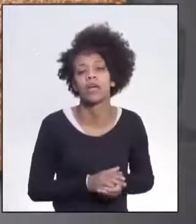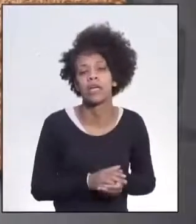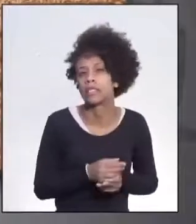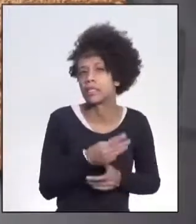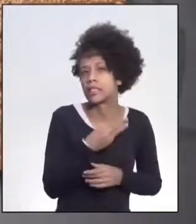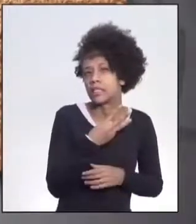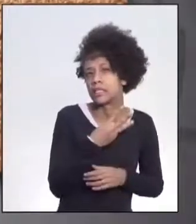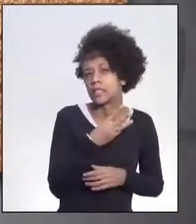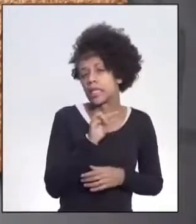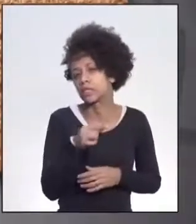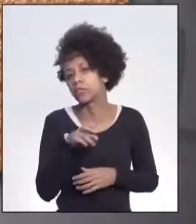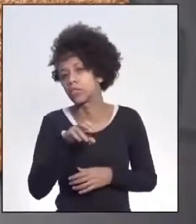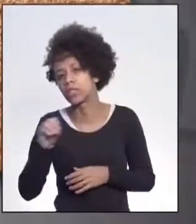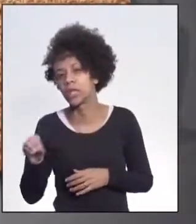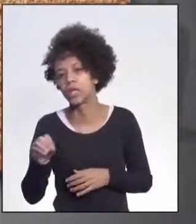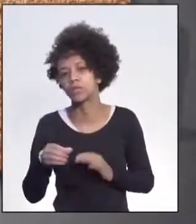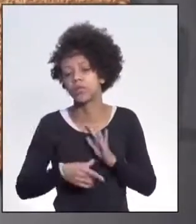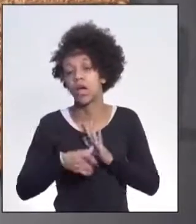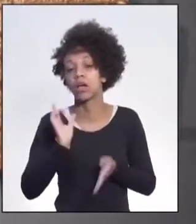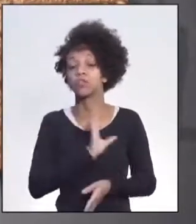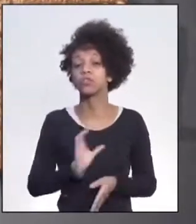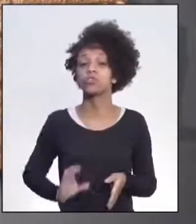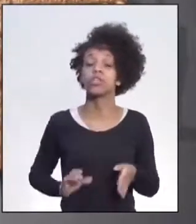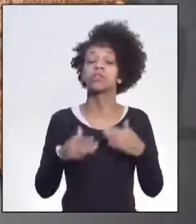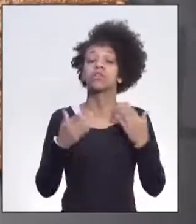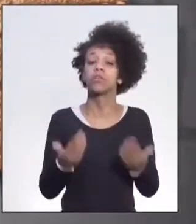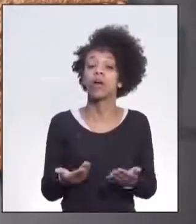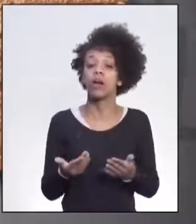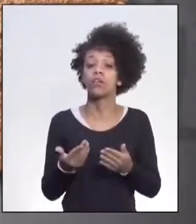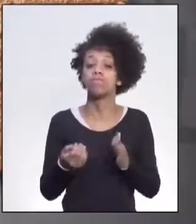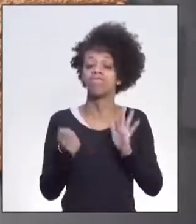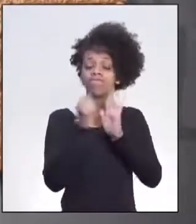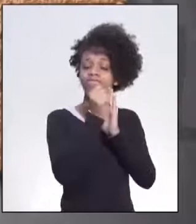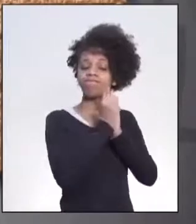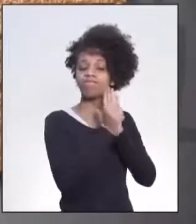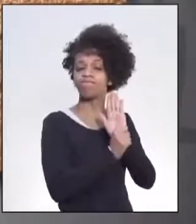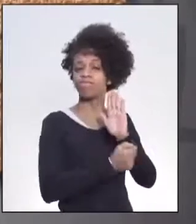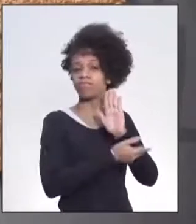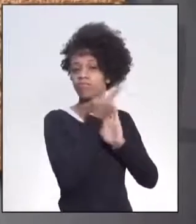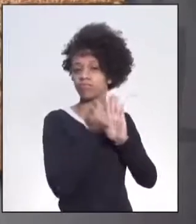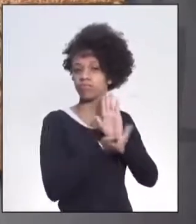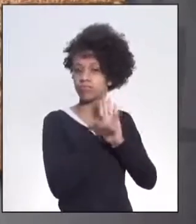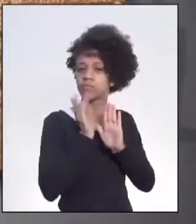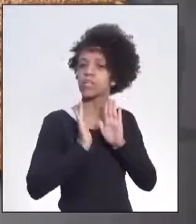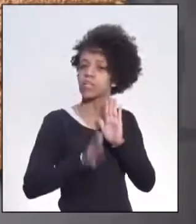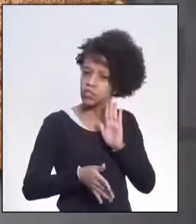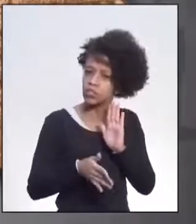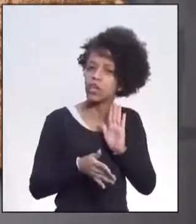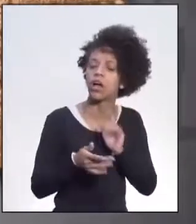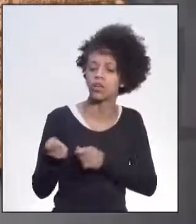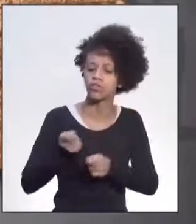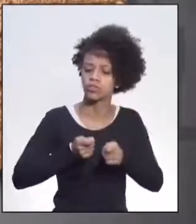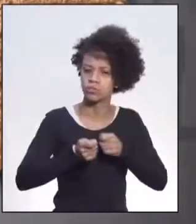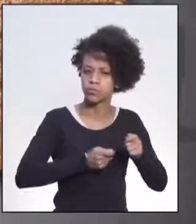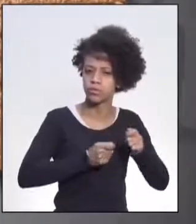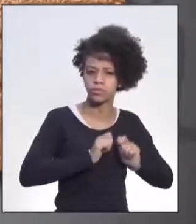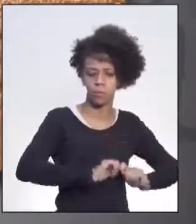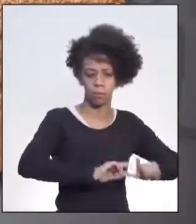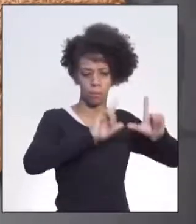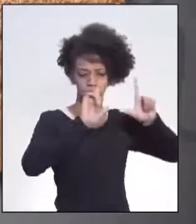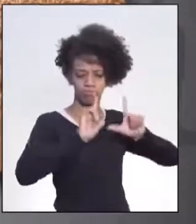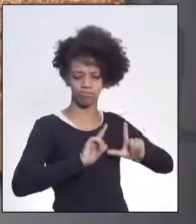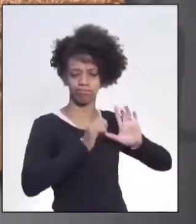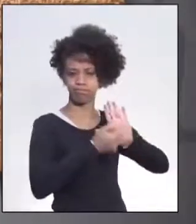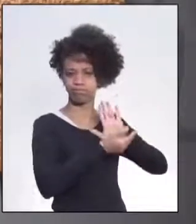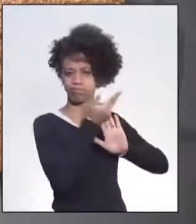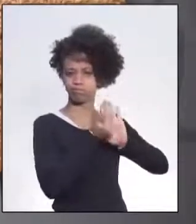3.500 a.C., os sumérios, inventores da escrita cuneiforme, já faziam seus registros administrativos em placas de barro.